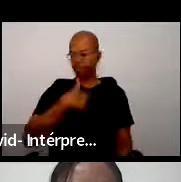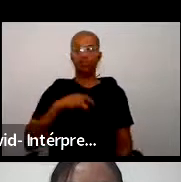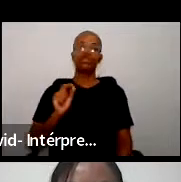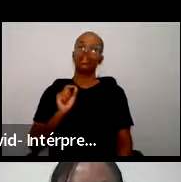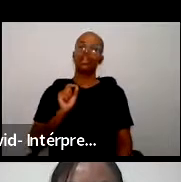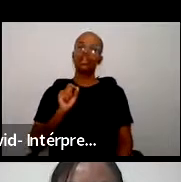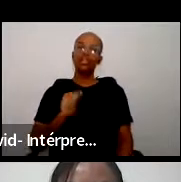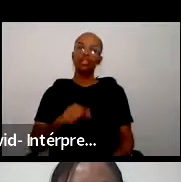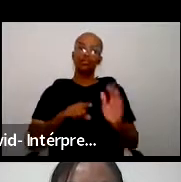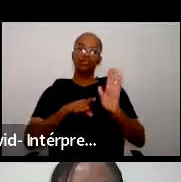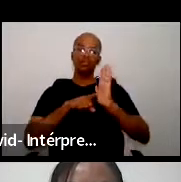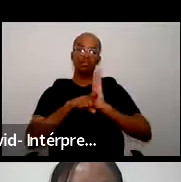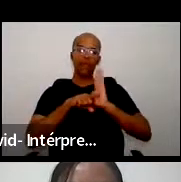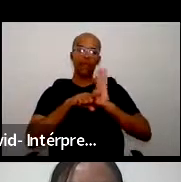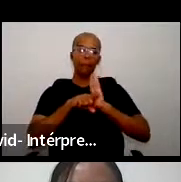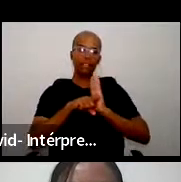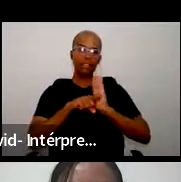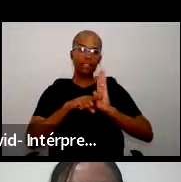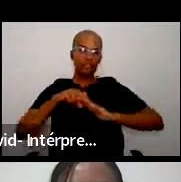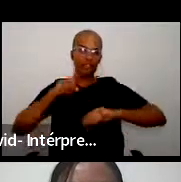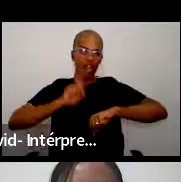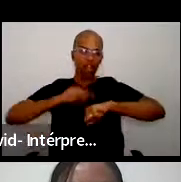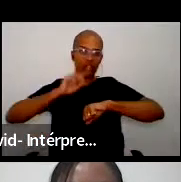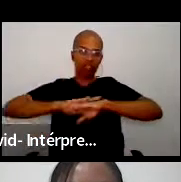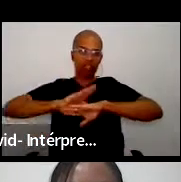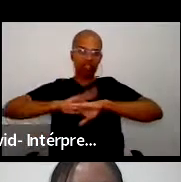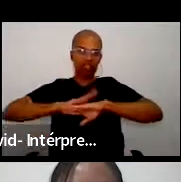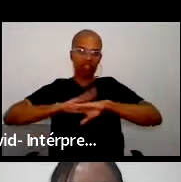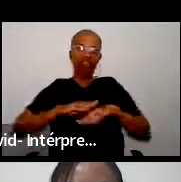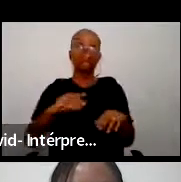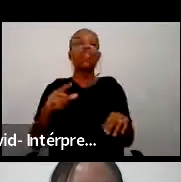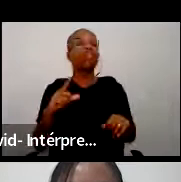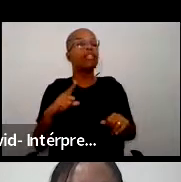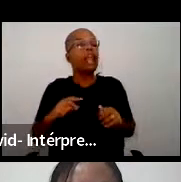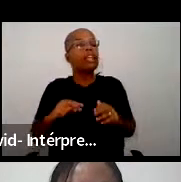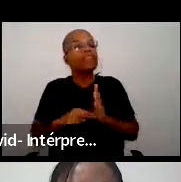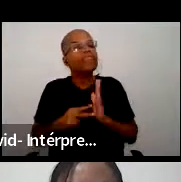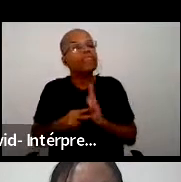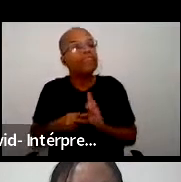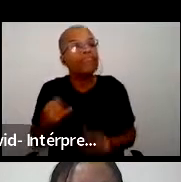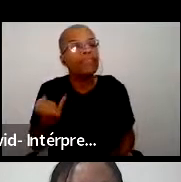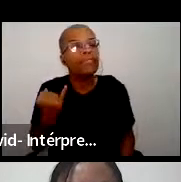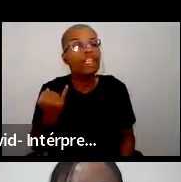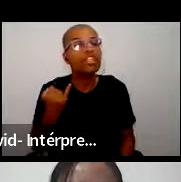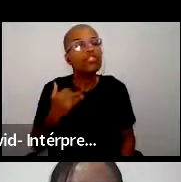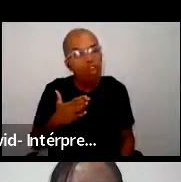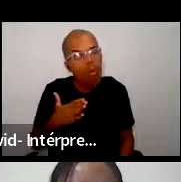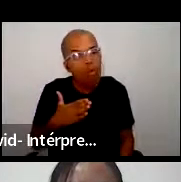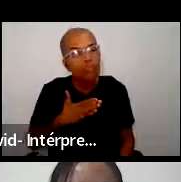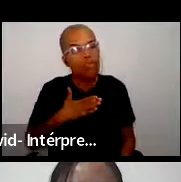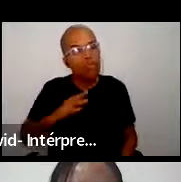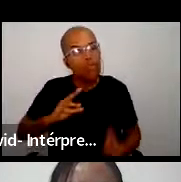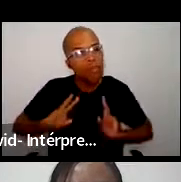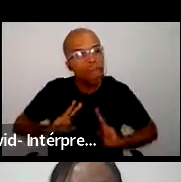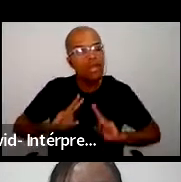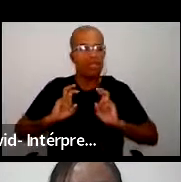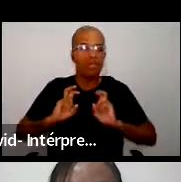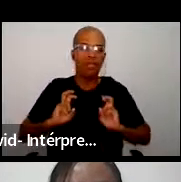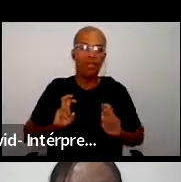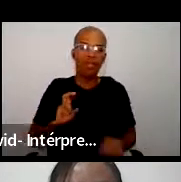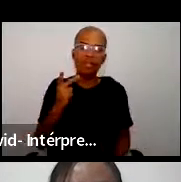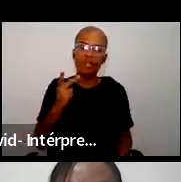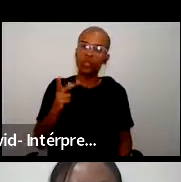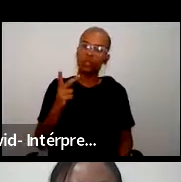pesquisa que é feita, né, tem tanto significado, e eu consigo sentir muito isso na fala de